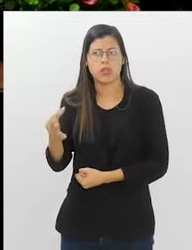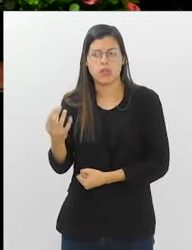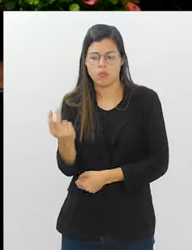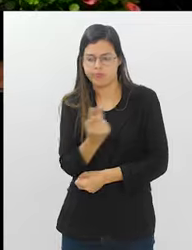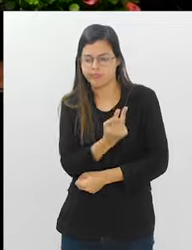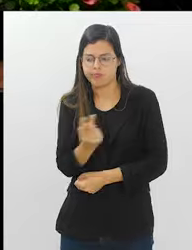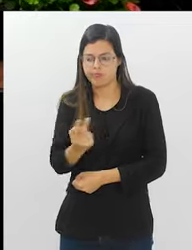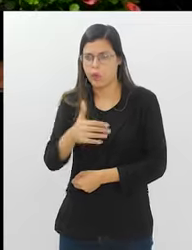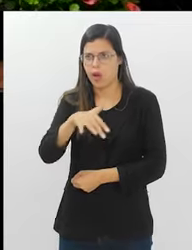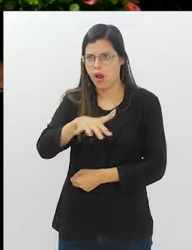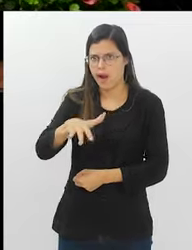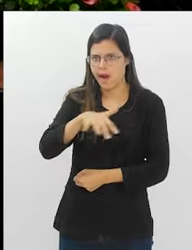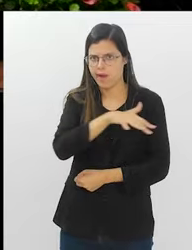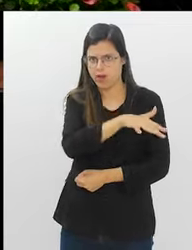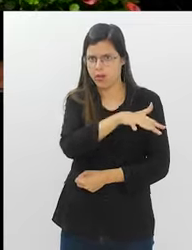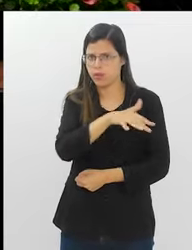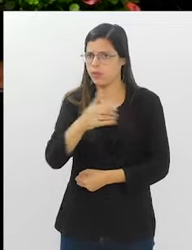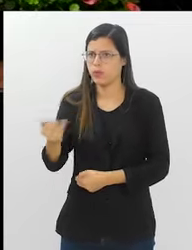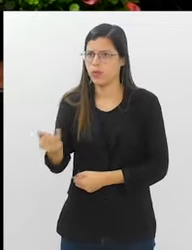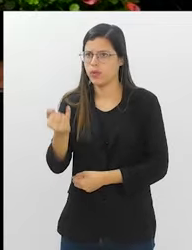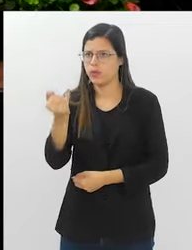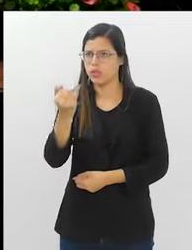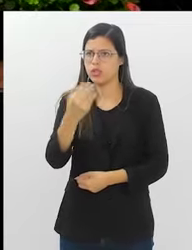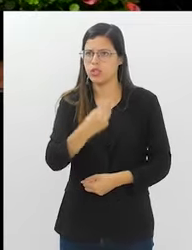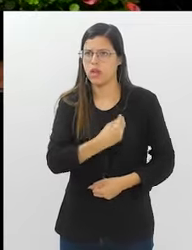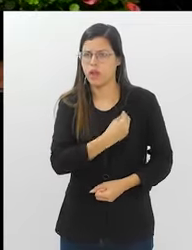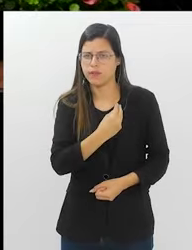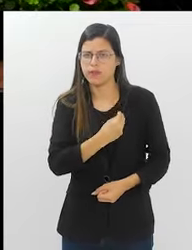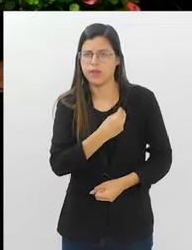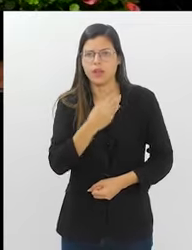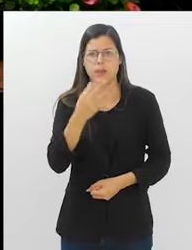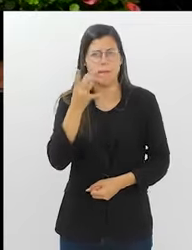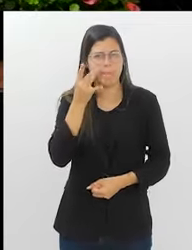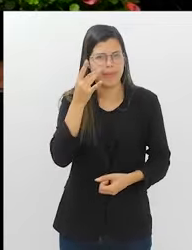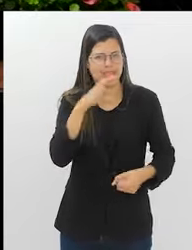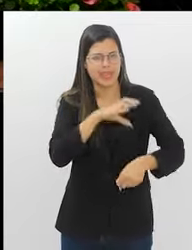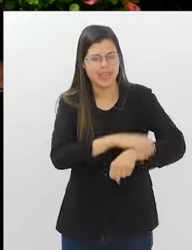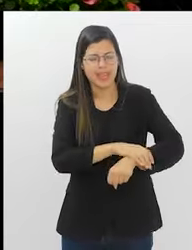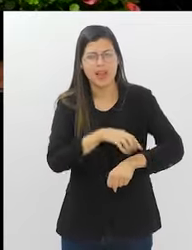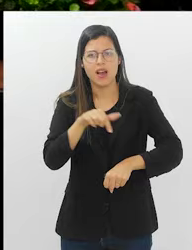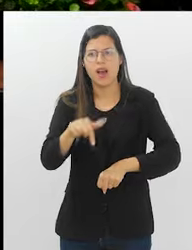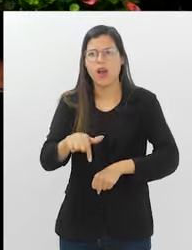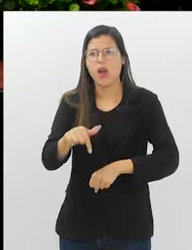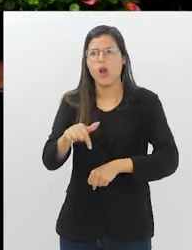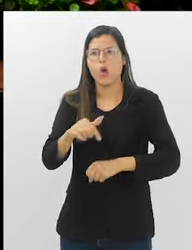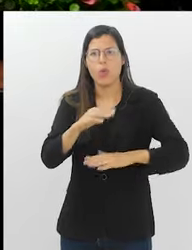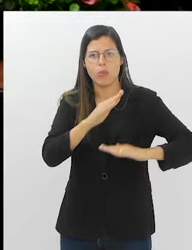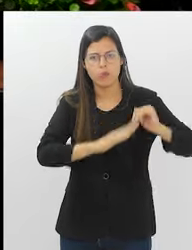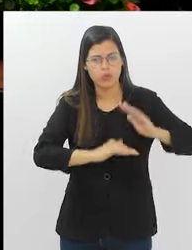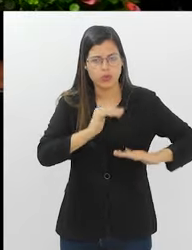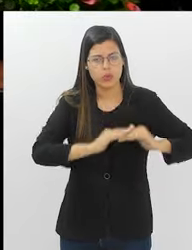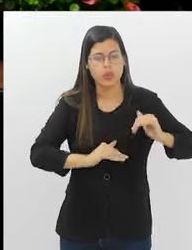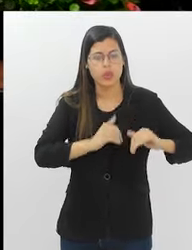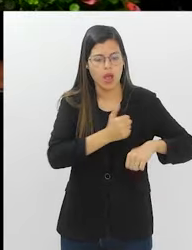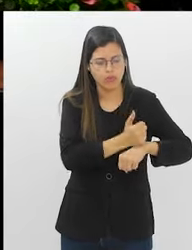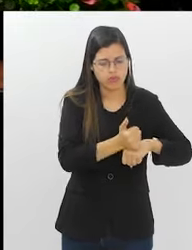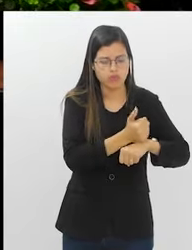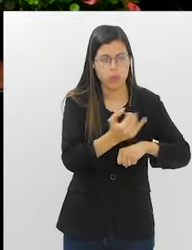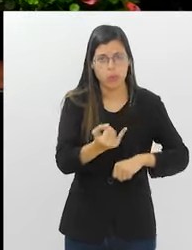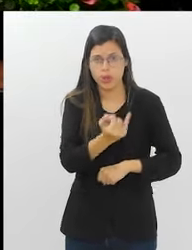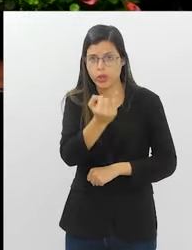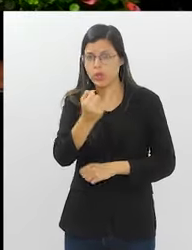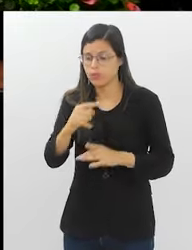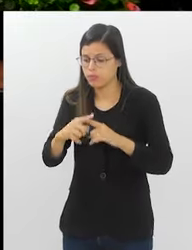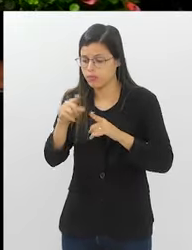que ambos os lados são importantes. A vida material, a construção profissional, ela é importante. Mas também a